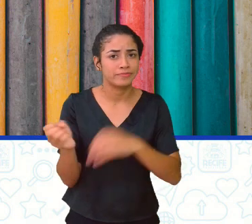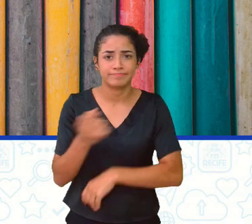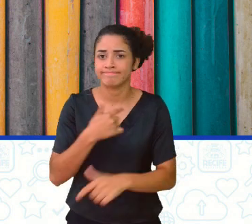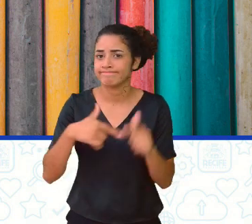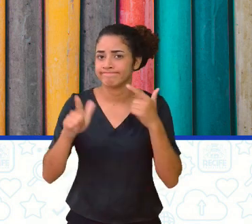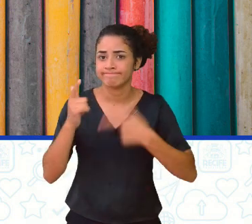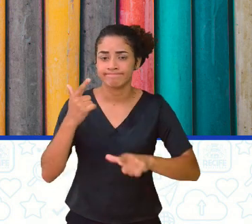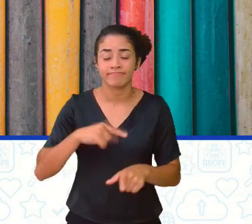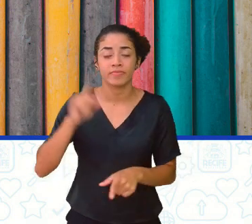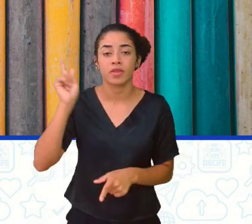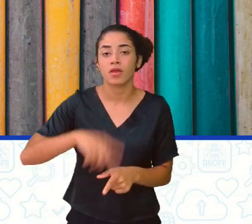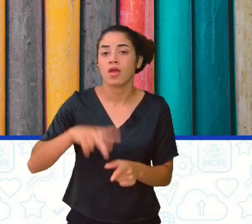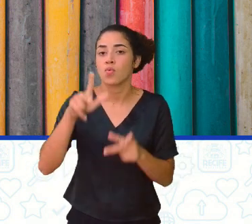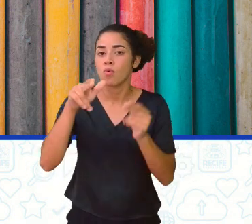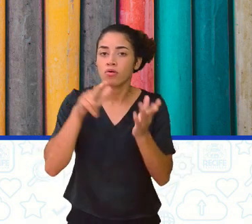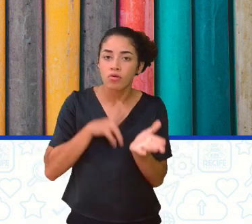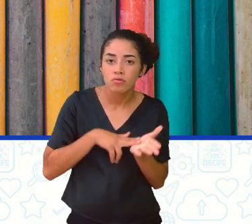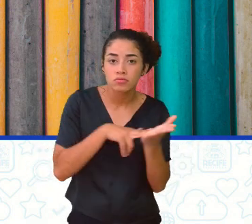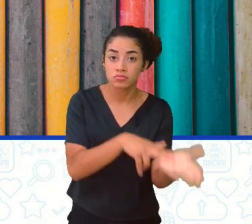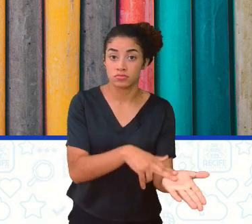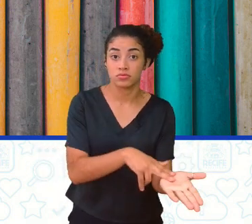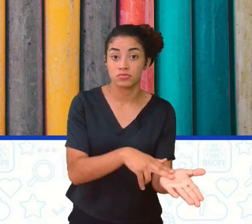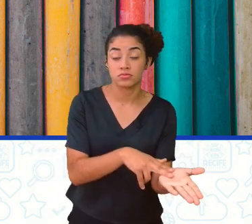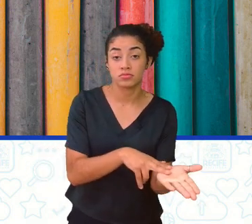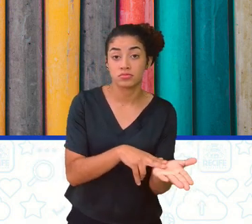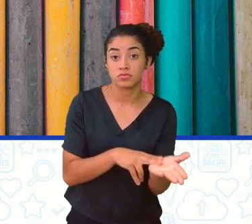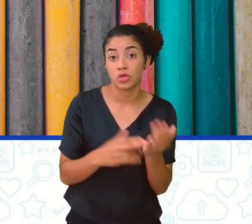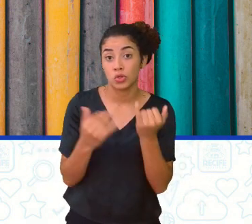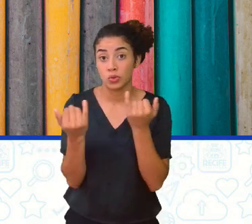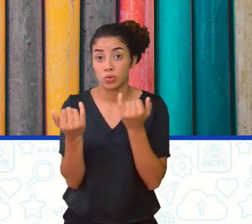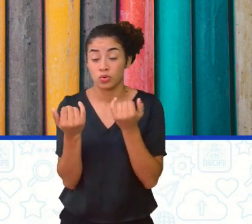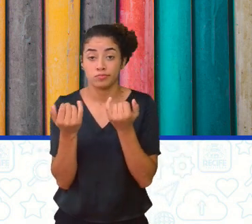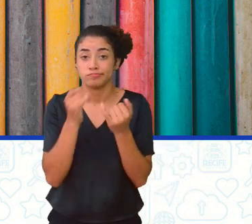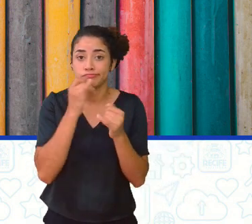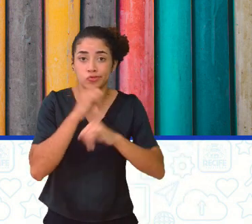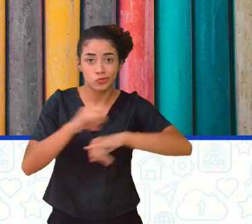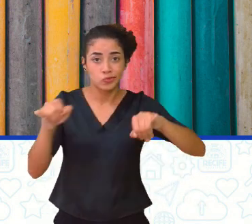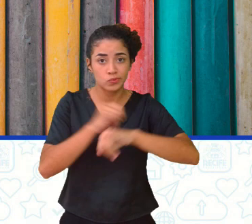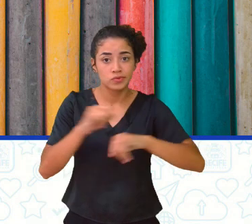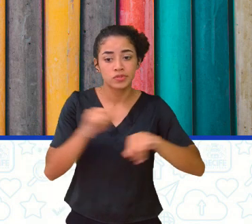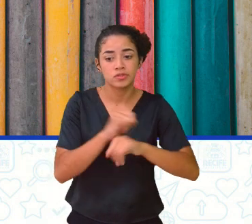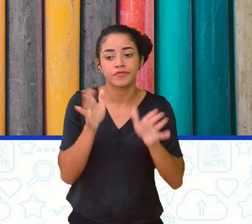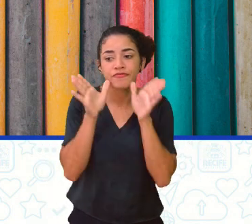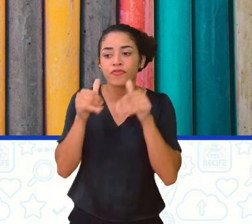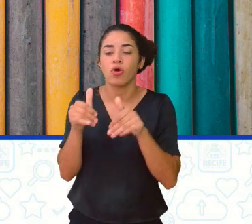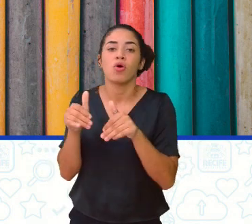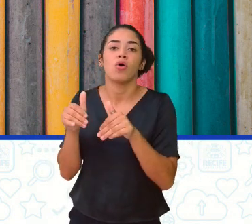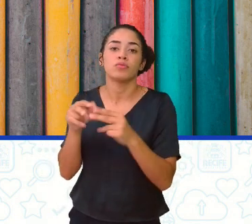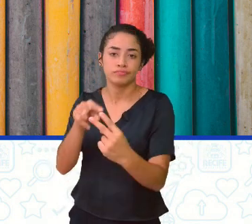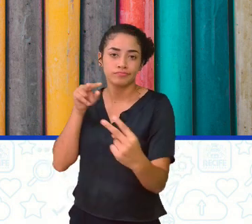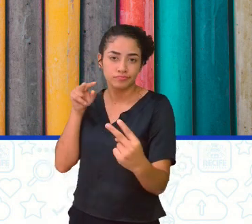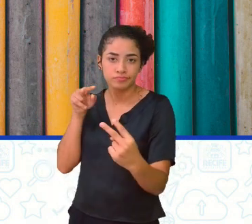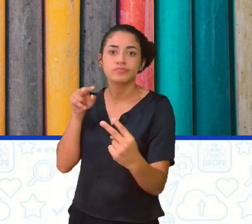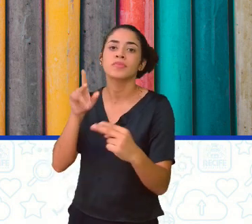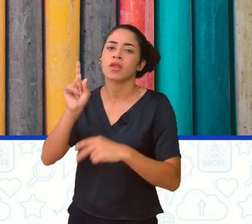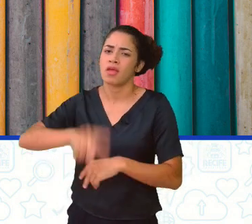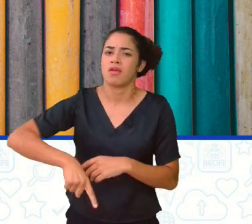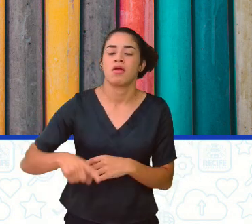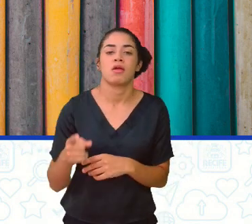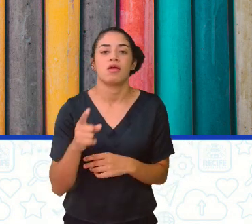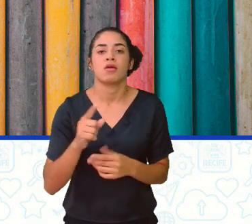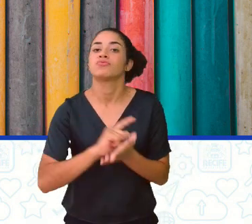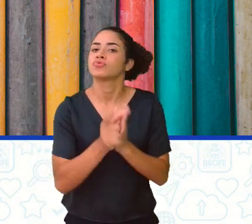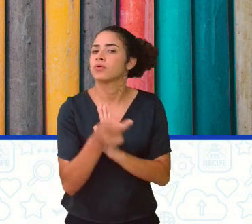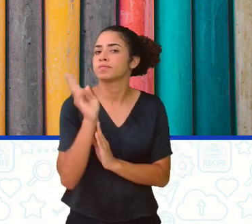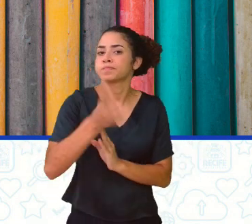Que é o caso da carta, que é o caso da notícia no suporte digital, que permanece o mesmo gênero, porém, é diferente de